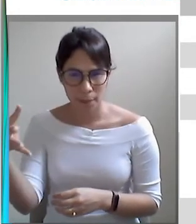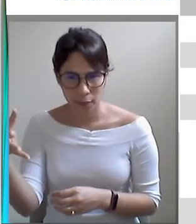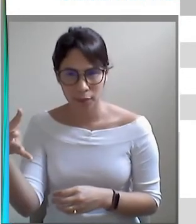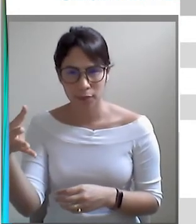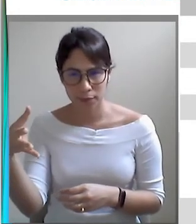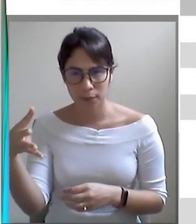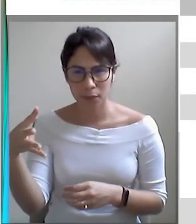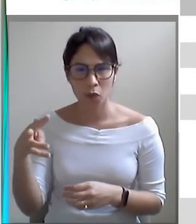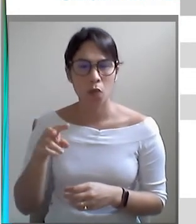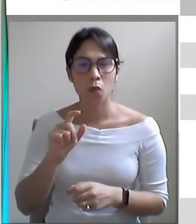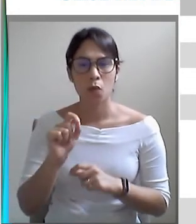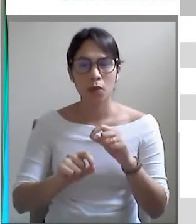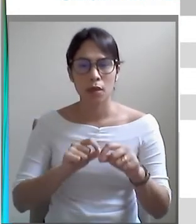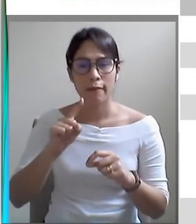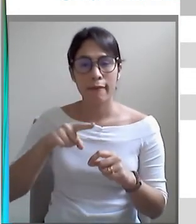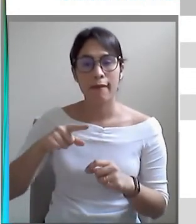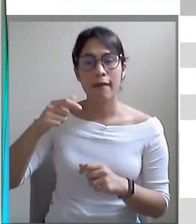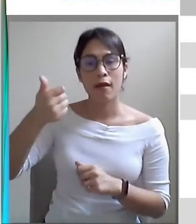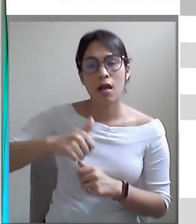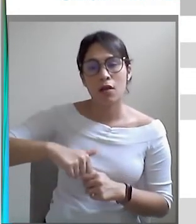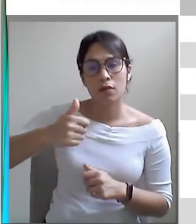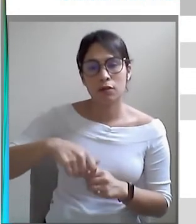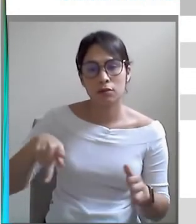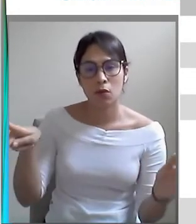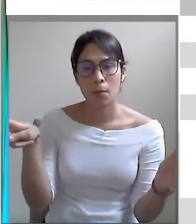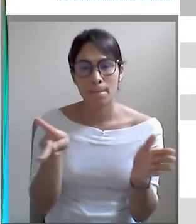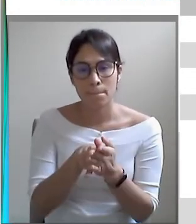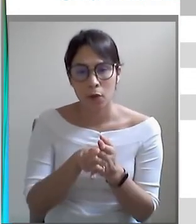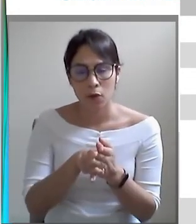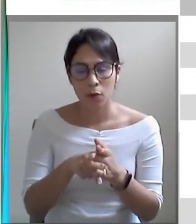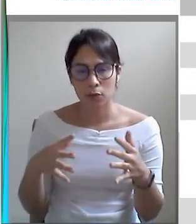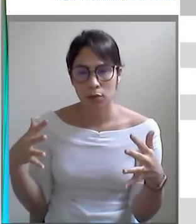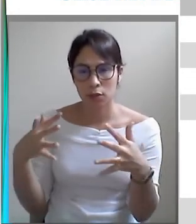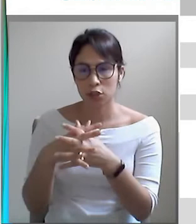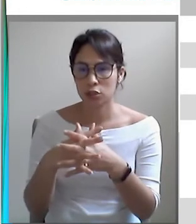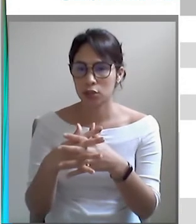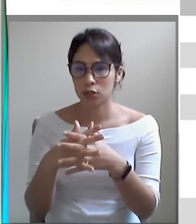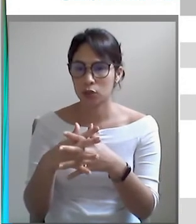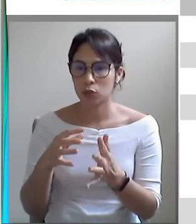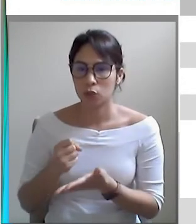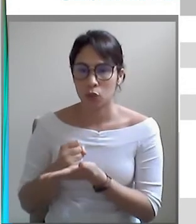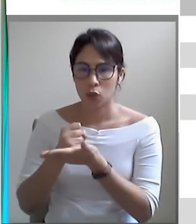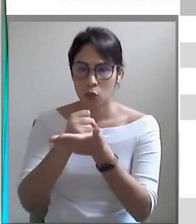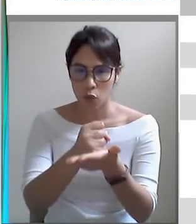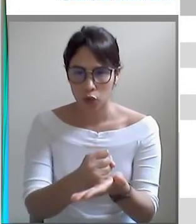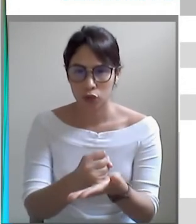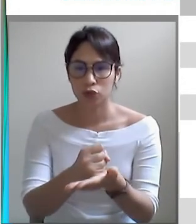considerando-se a parte líquida do tecido conjuntivo, ou seja, as principais